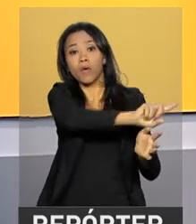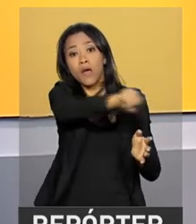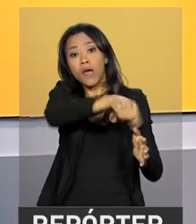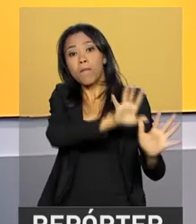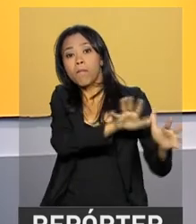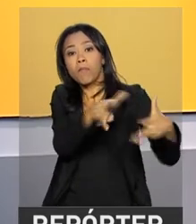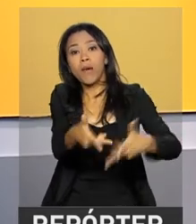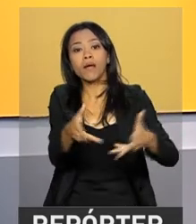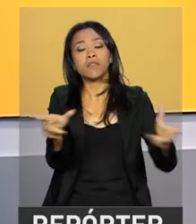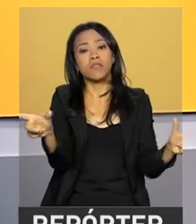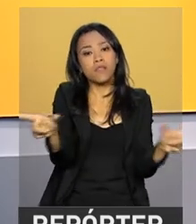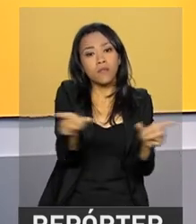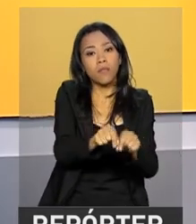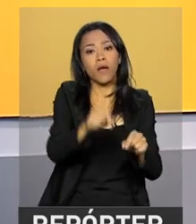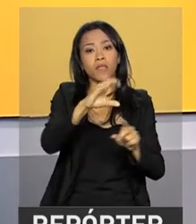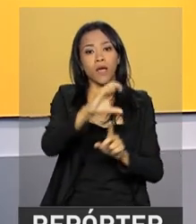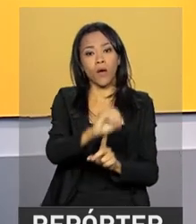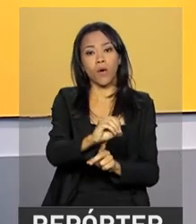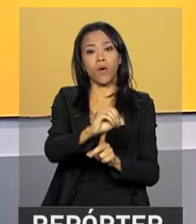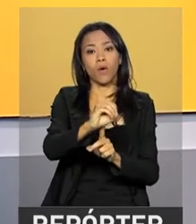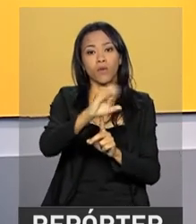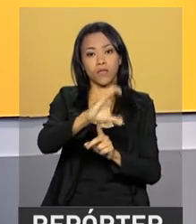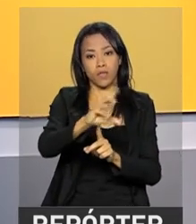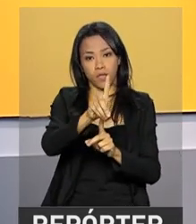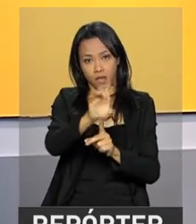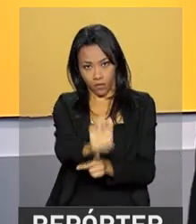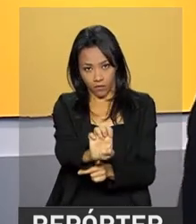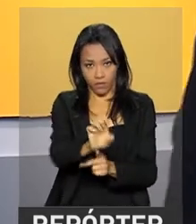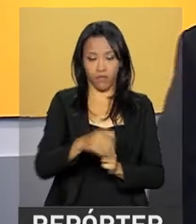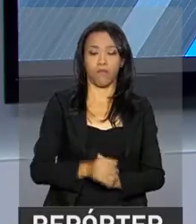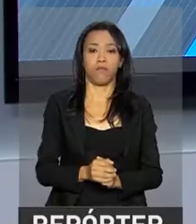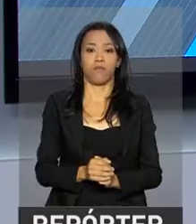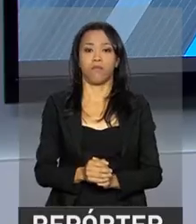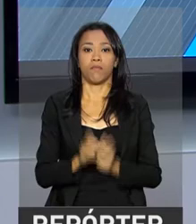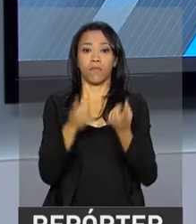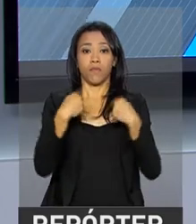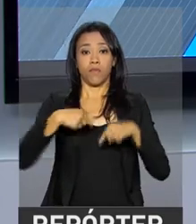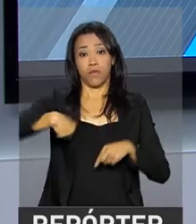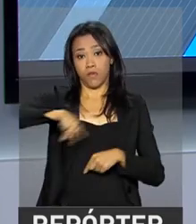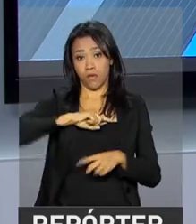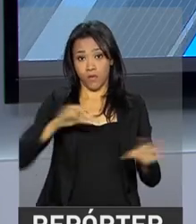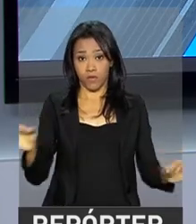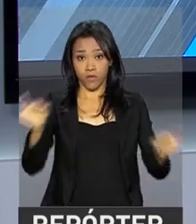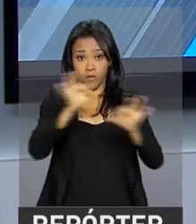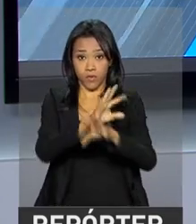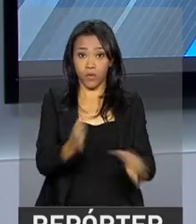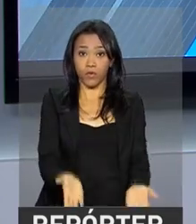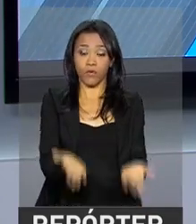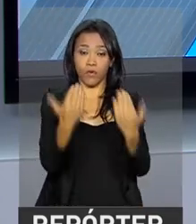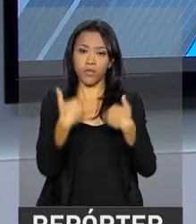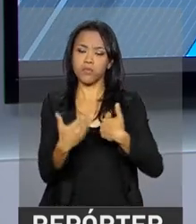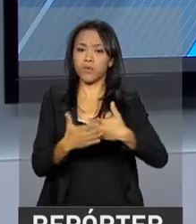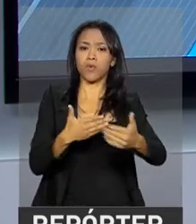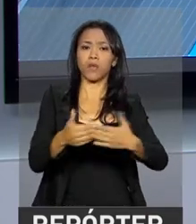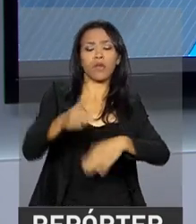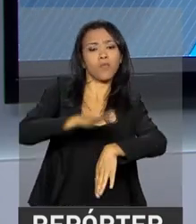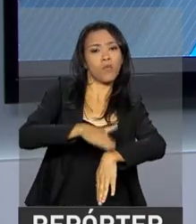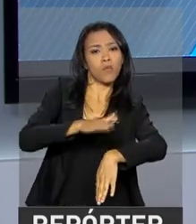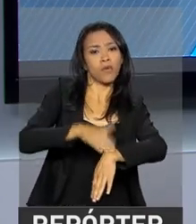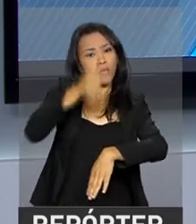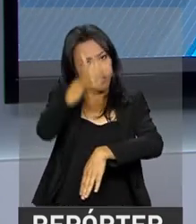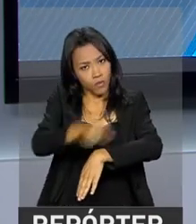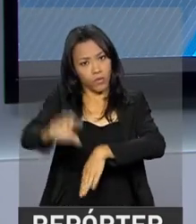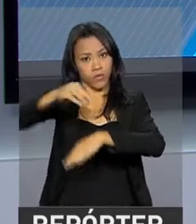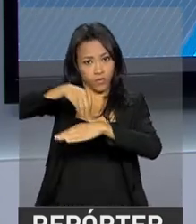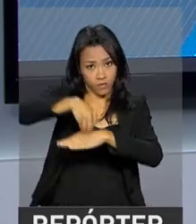e desenvolvimento econômico a off dr o repórter deve ficar por aqui voltamos a qualquer momento com